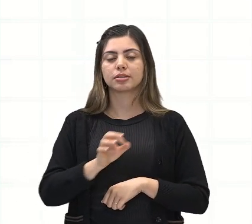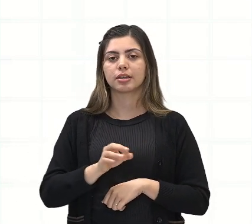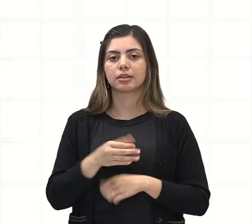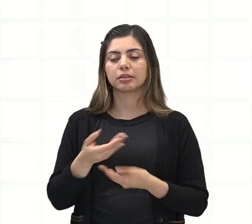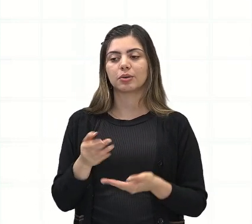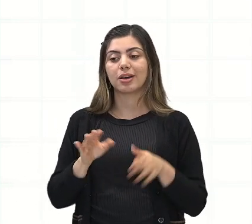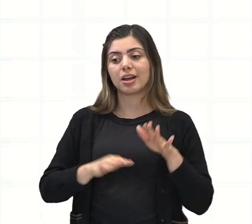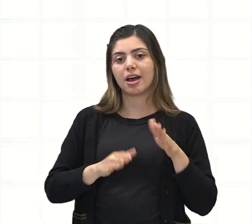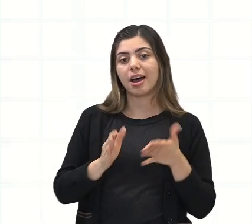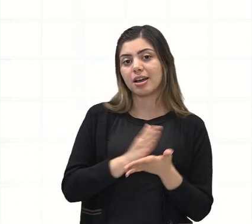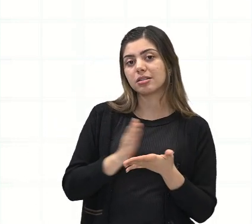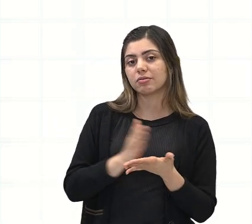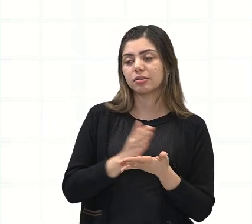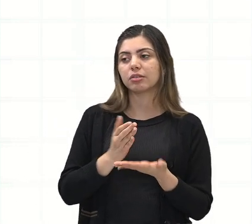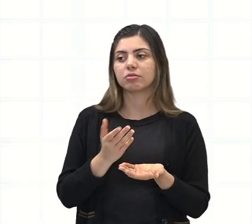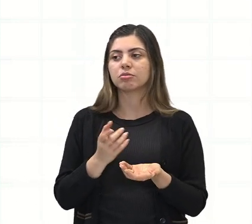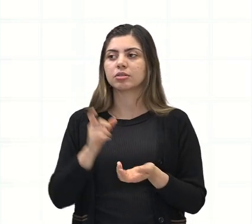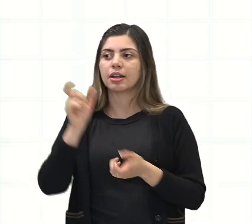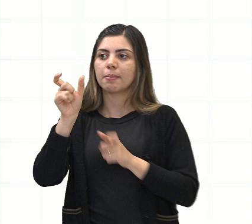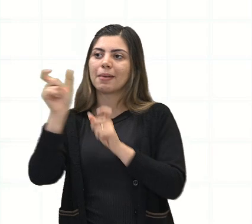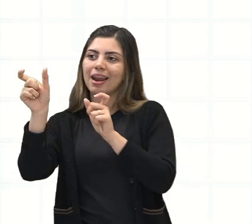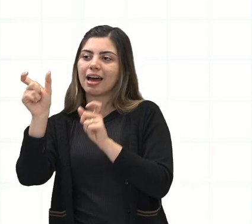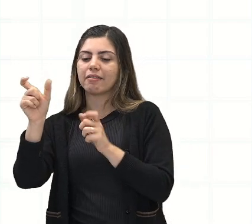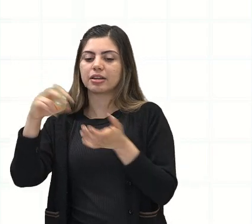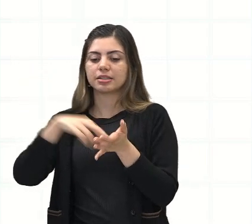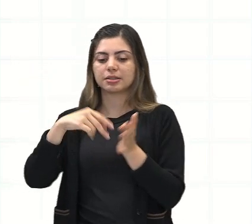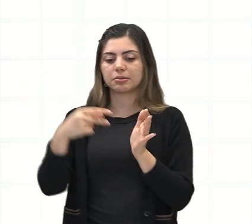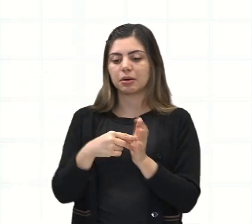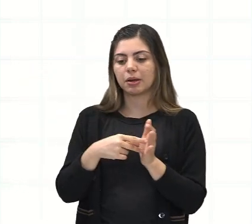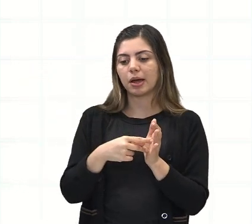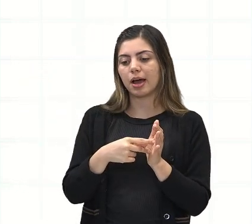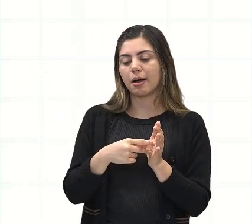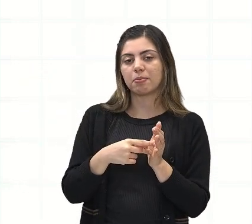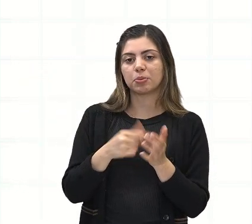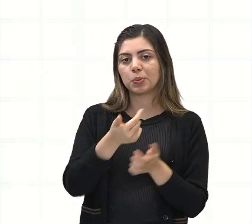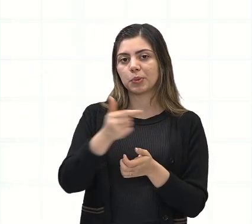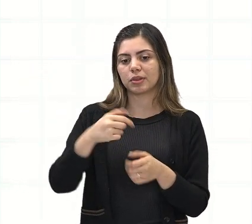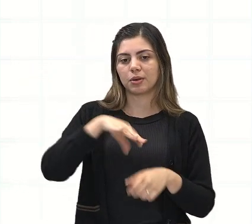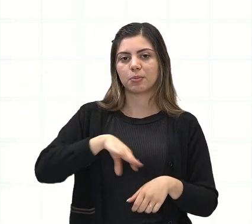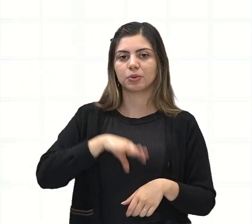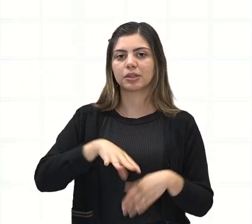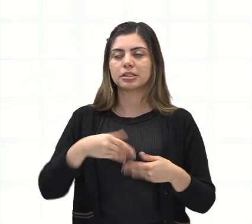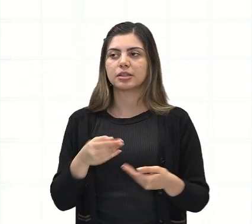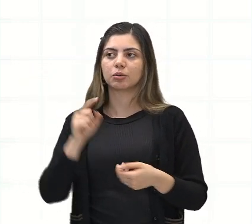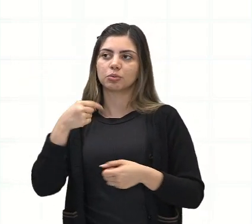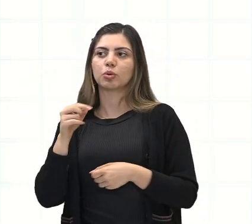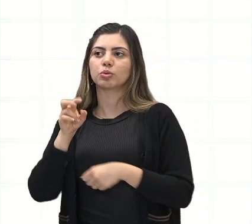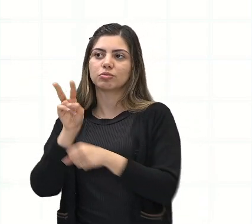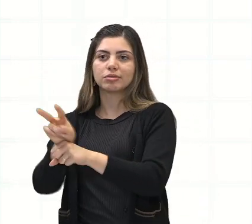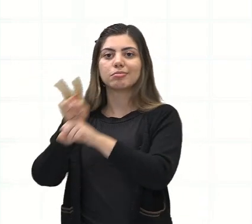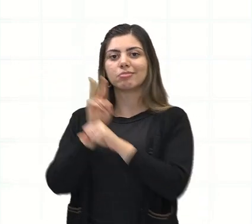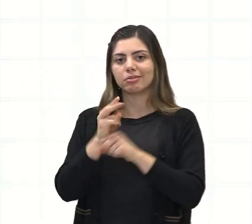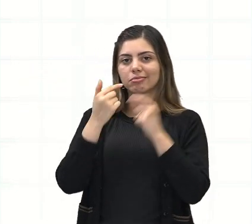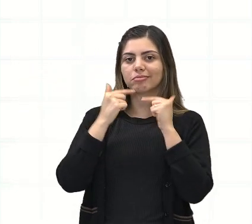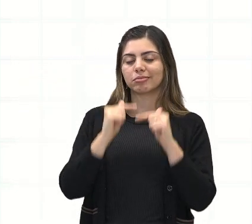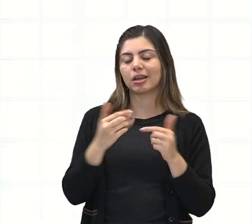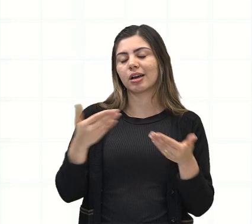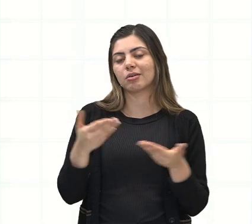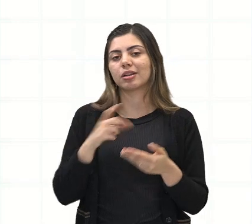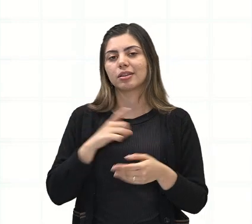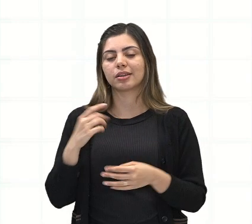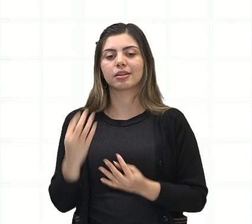para o português ou que não possuem uma palavra melhor aproximada, ainda mais quando novas tecnologias